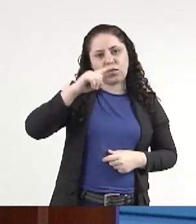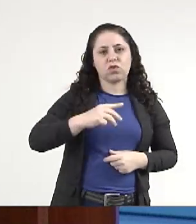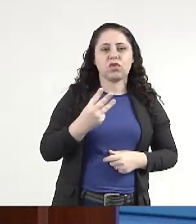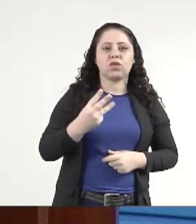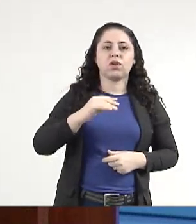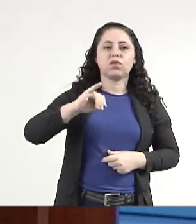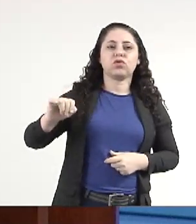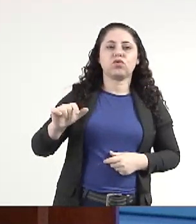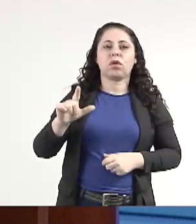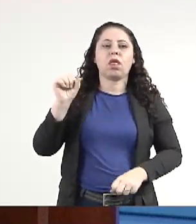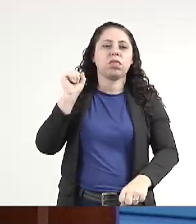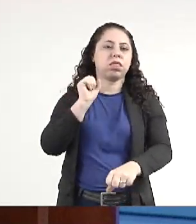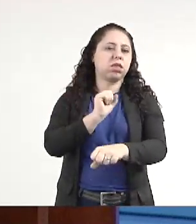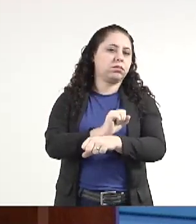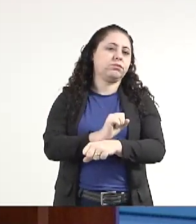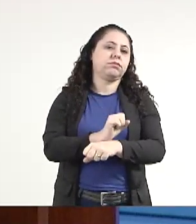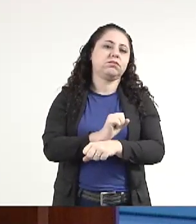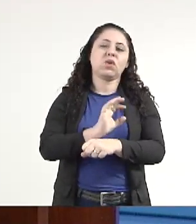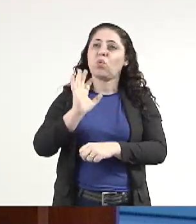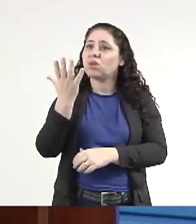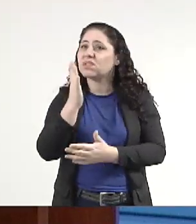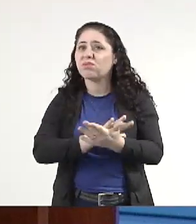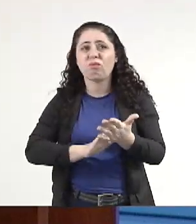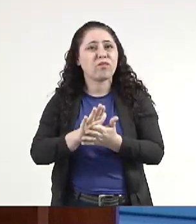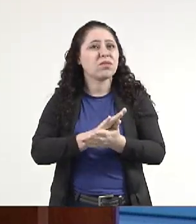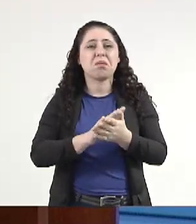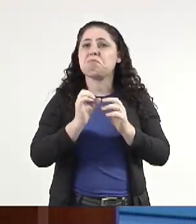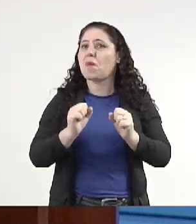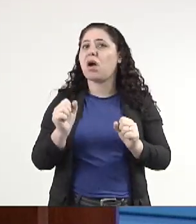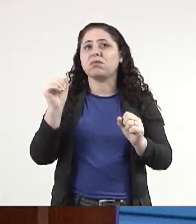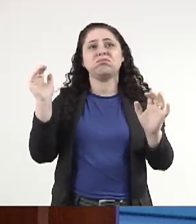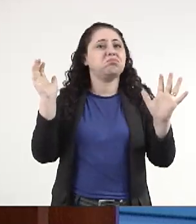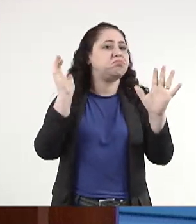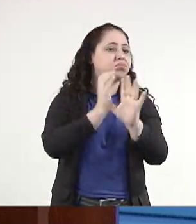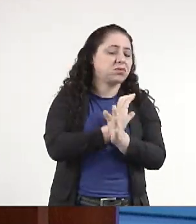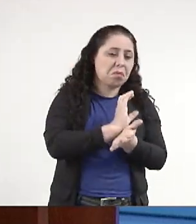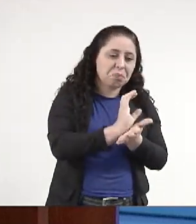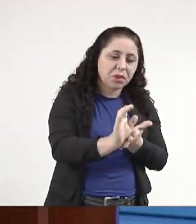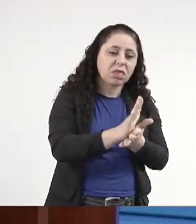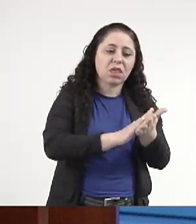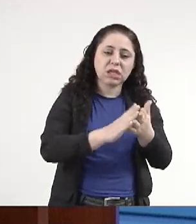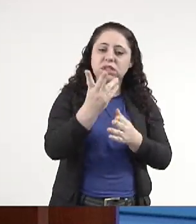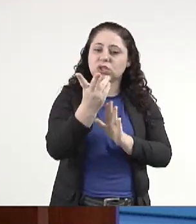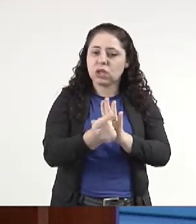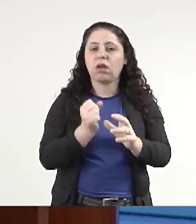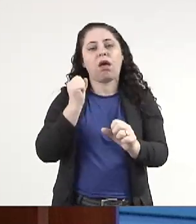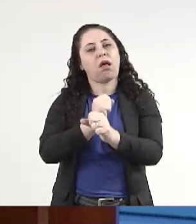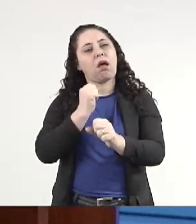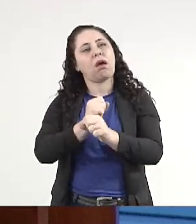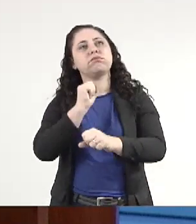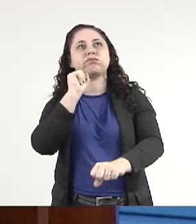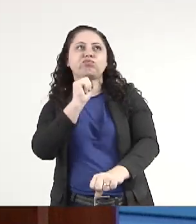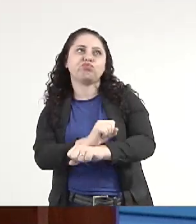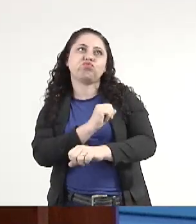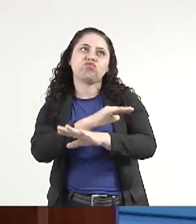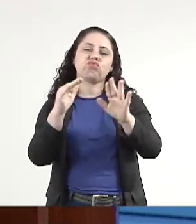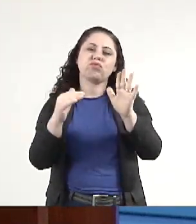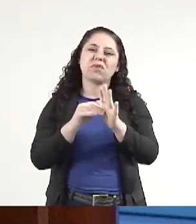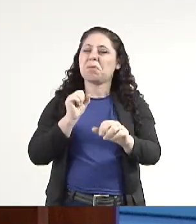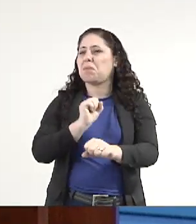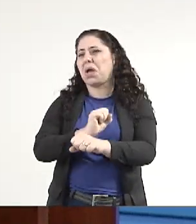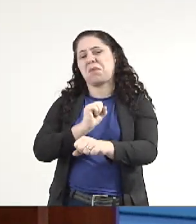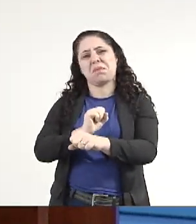de julho, suspende tudo, não acontece nada, não se pode transferir recursos para o município, as obras não acontecem,